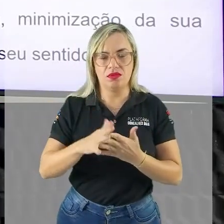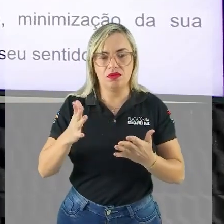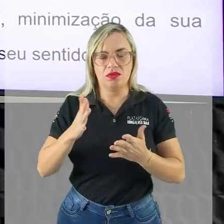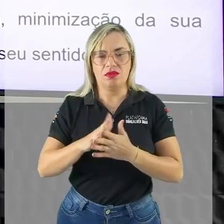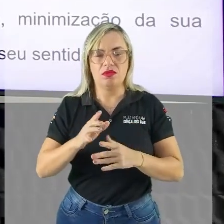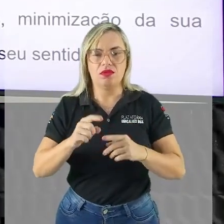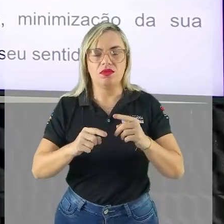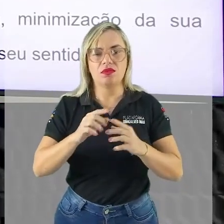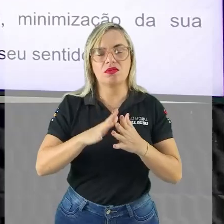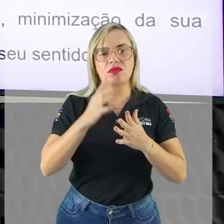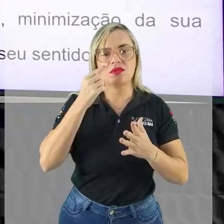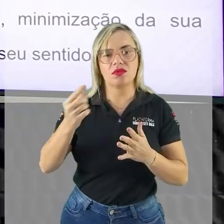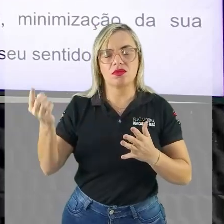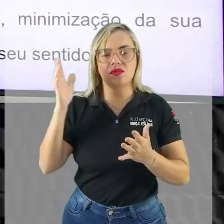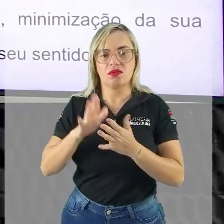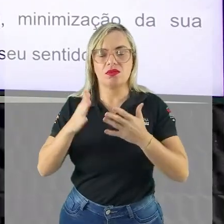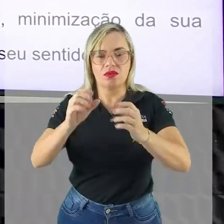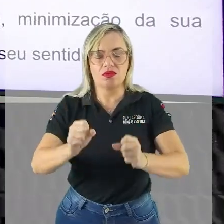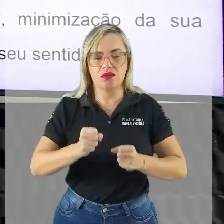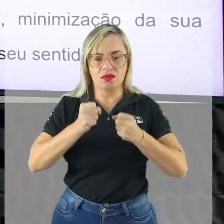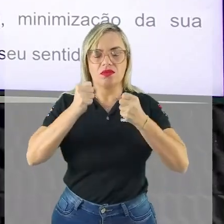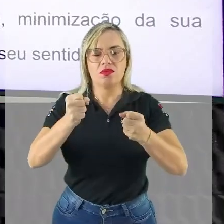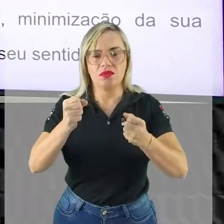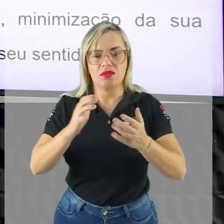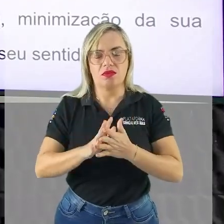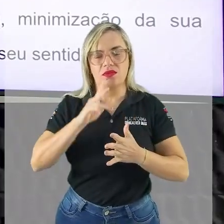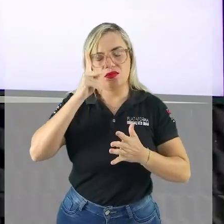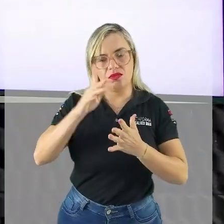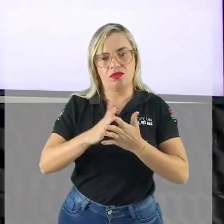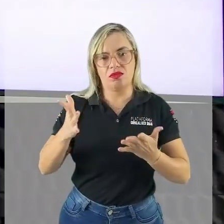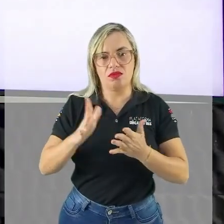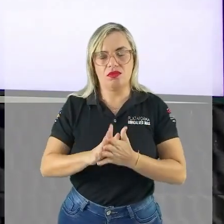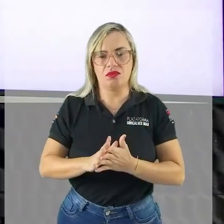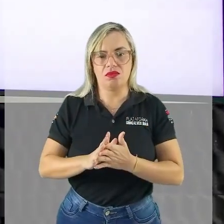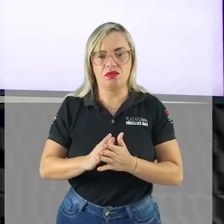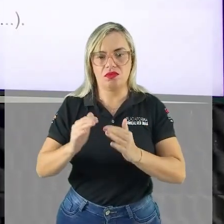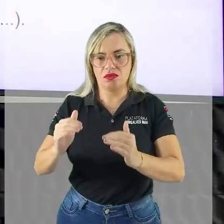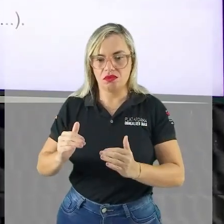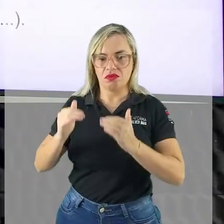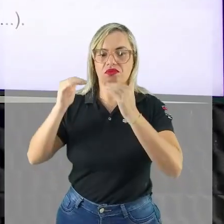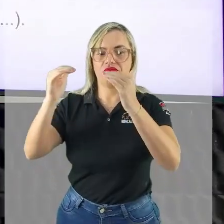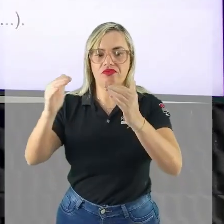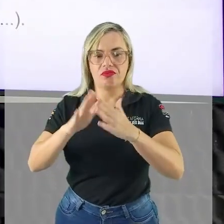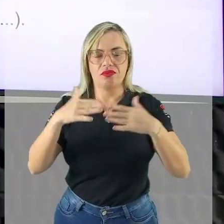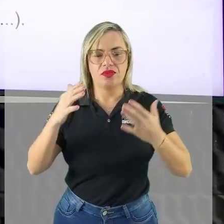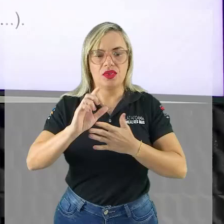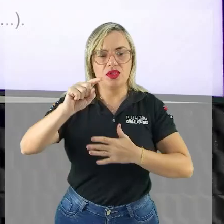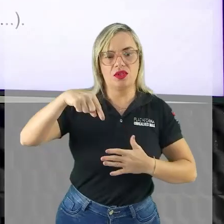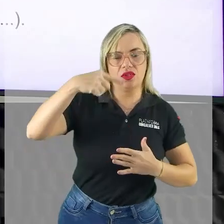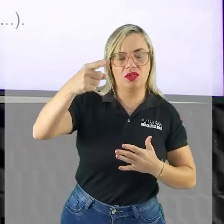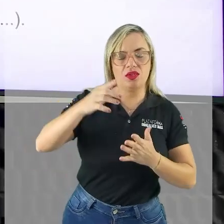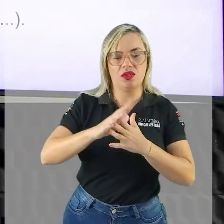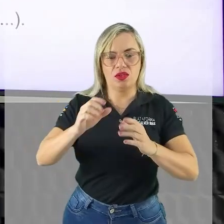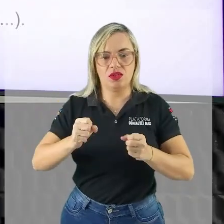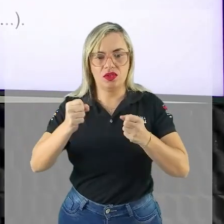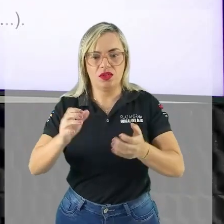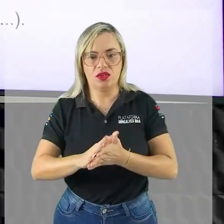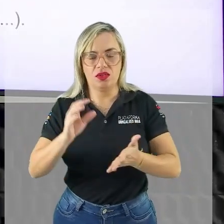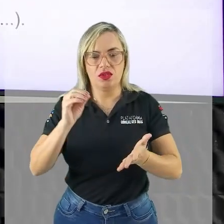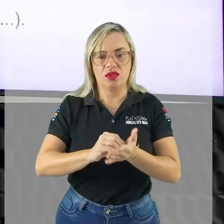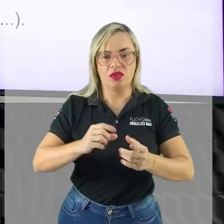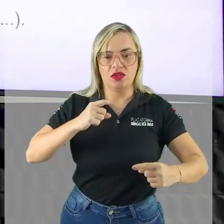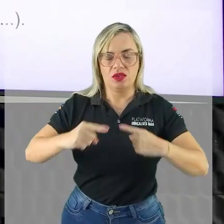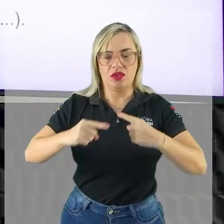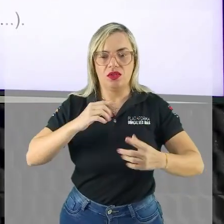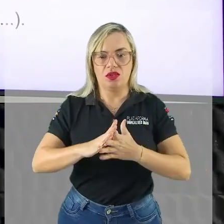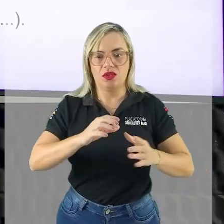máquina em suas mãos, um determinado poder, um determinado status. Beleza, gente? Outra possibilidade é a ausência de